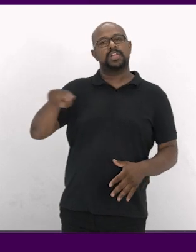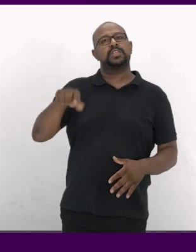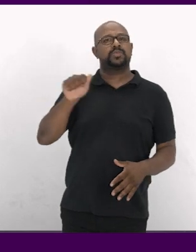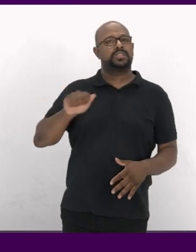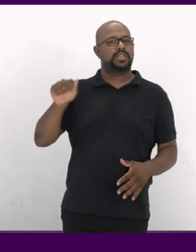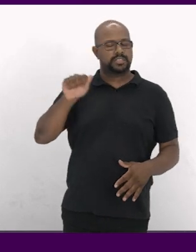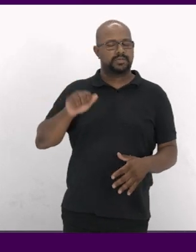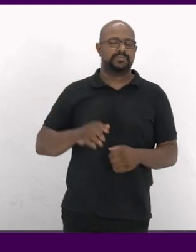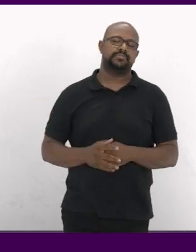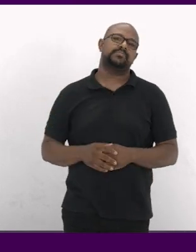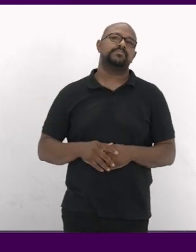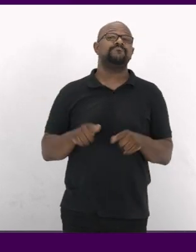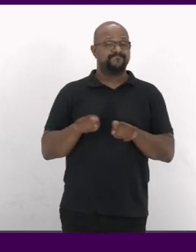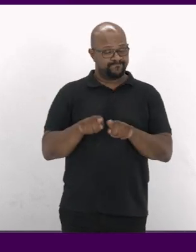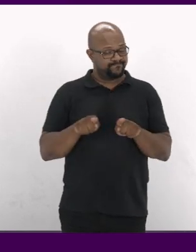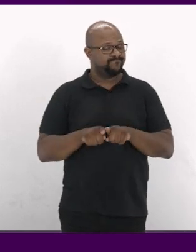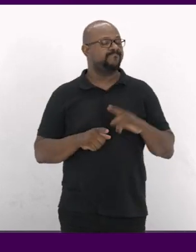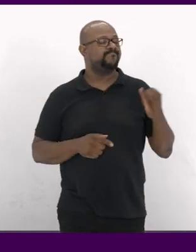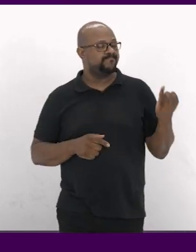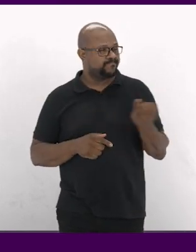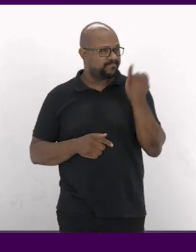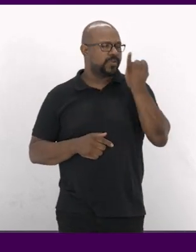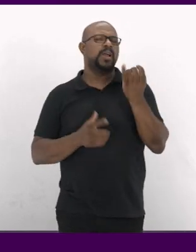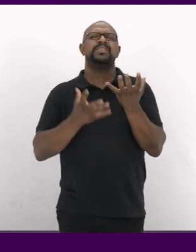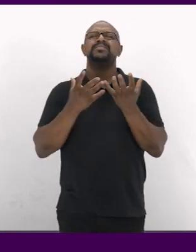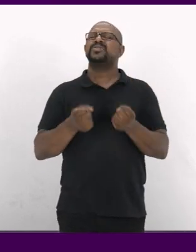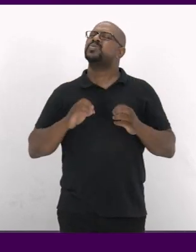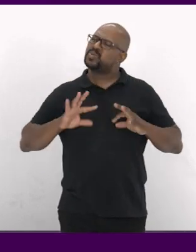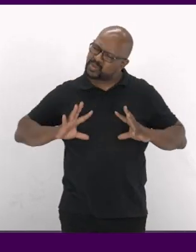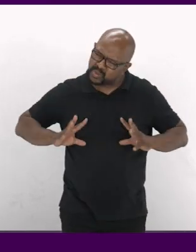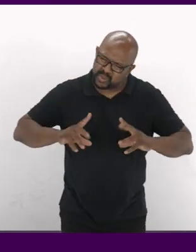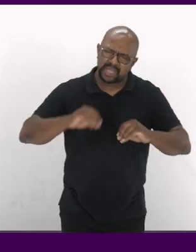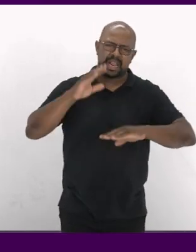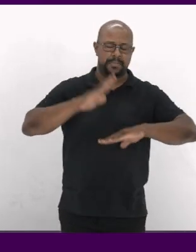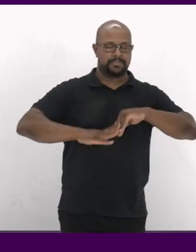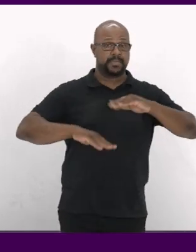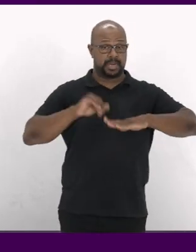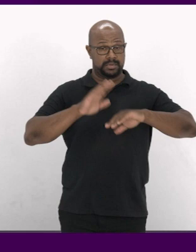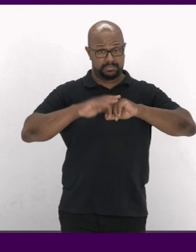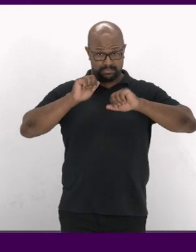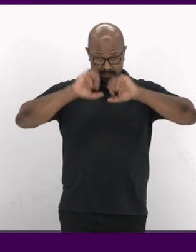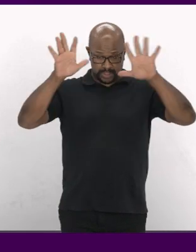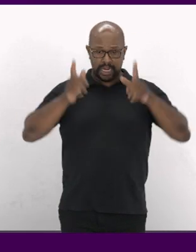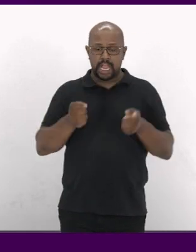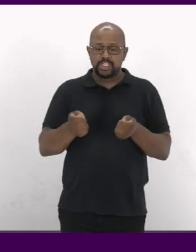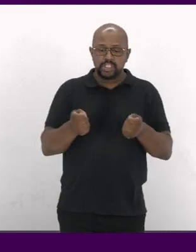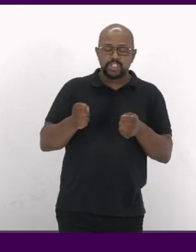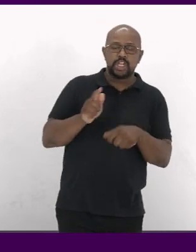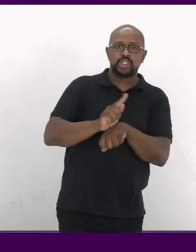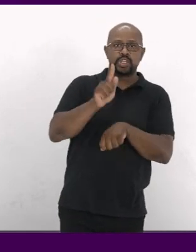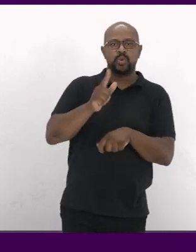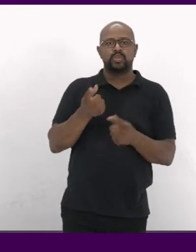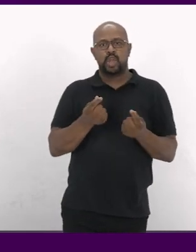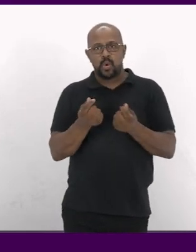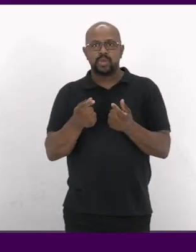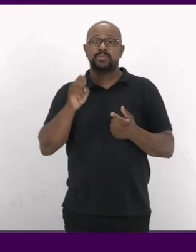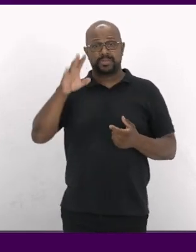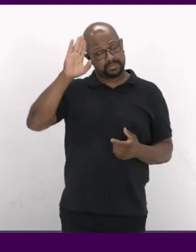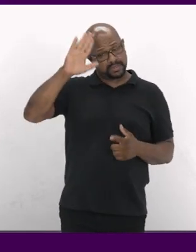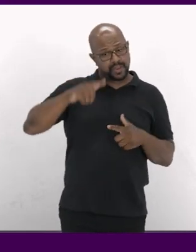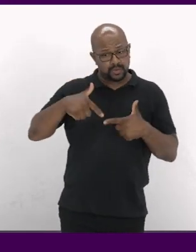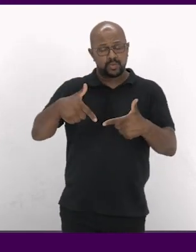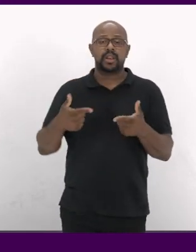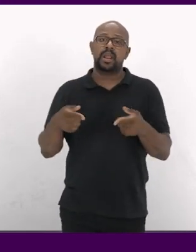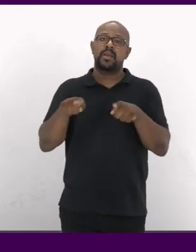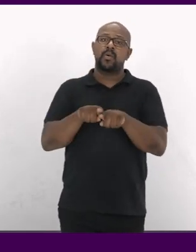amigos. Também é fundamental que adote todas as práticas de transparência na gestão dos recursos, especialmente se